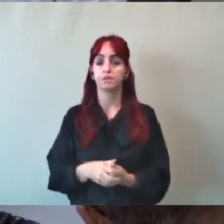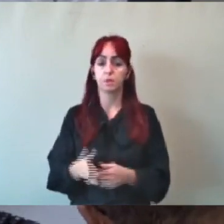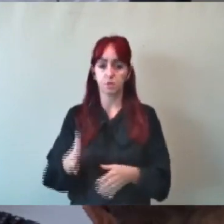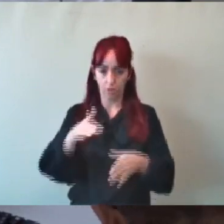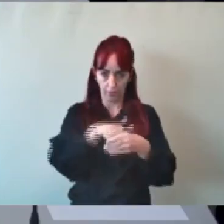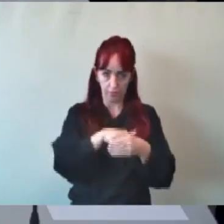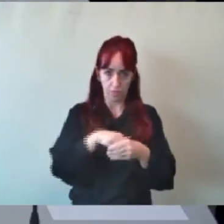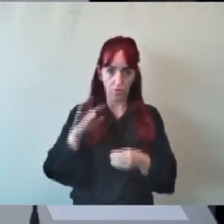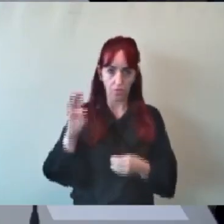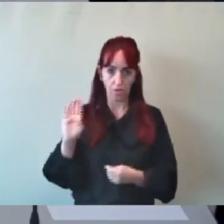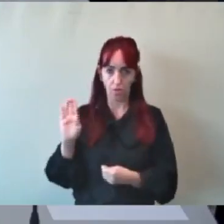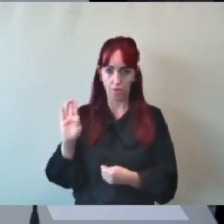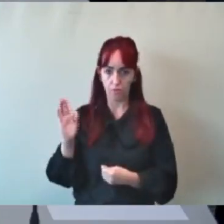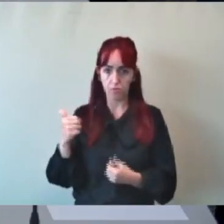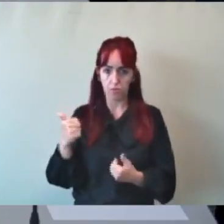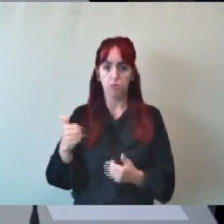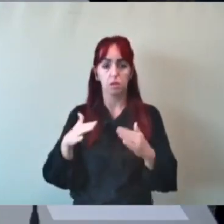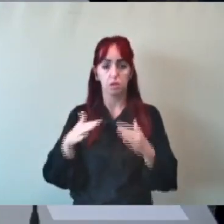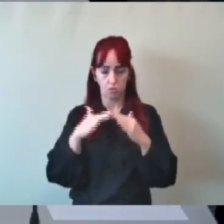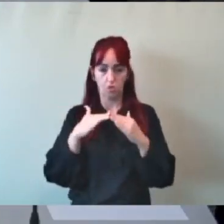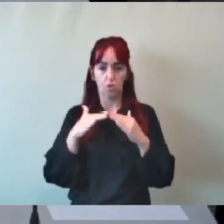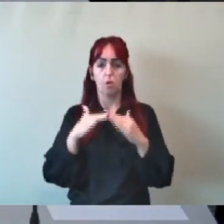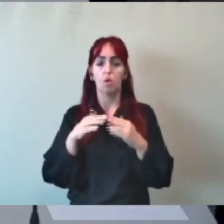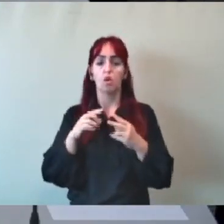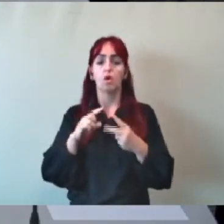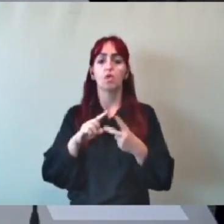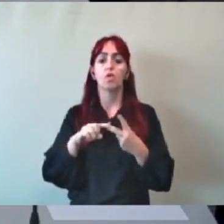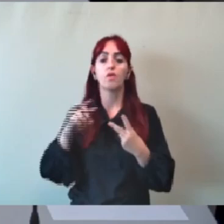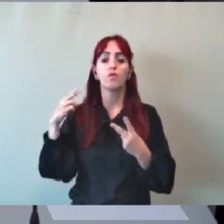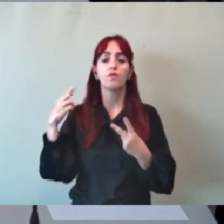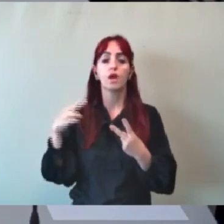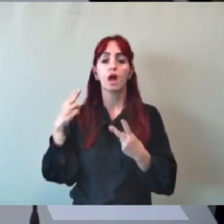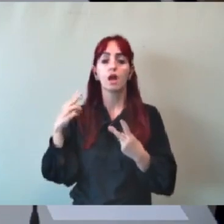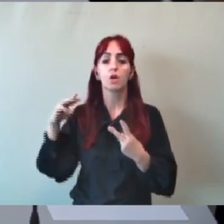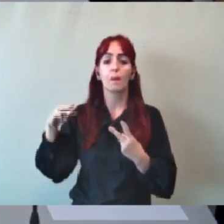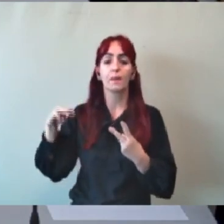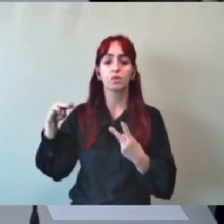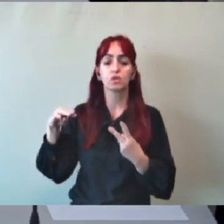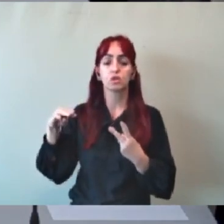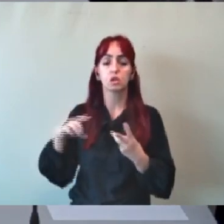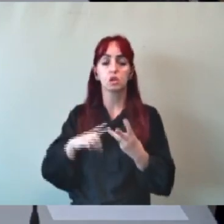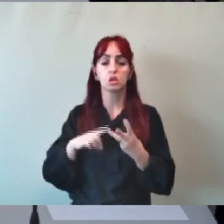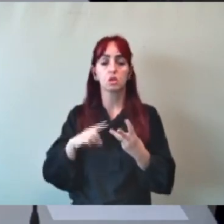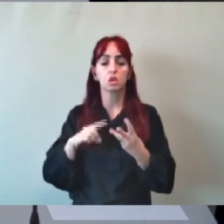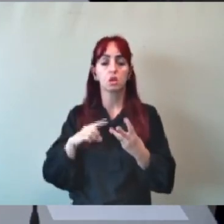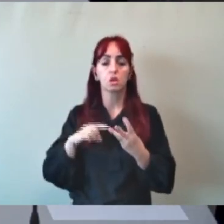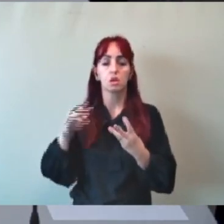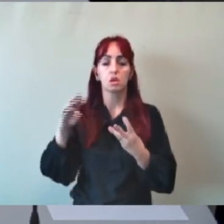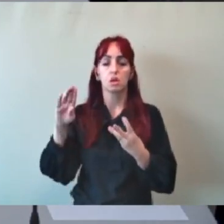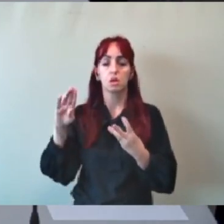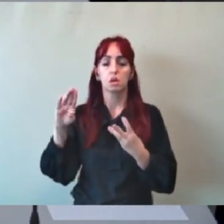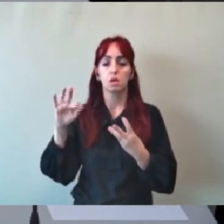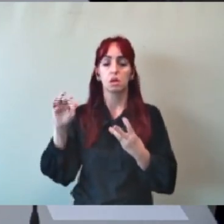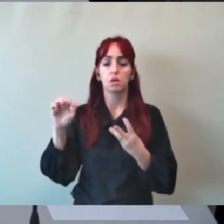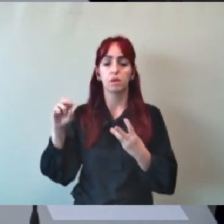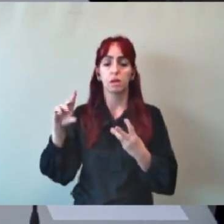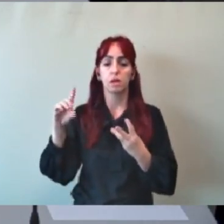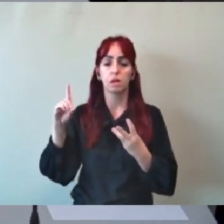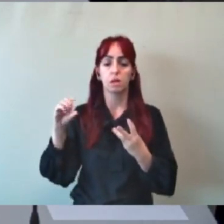Votei de acordo. E o vereador Miltinho, CGE? De acordo. Vereador Bispo Fernando Luiz? Já decifrou aí ó, a